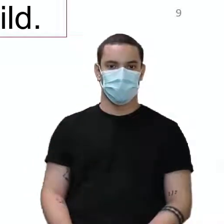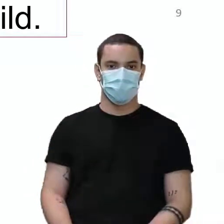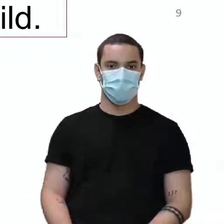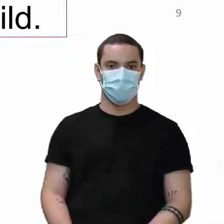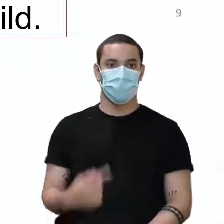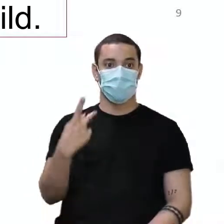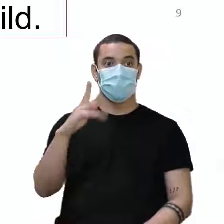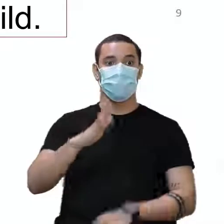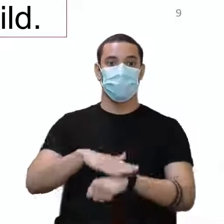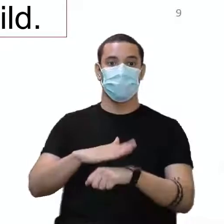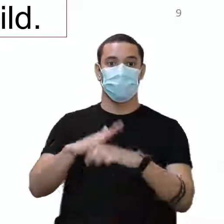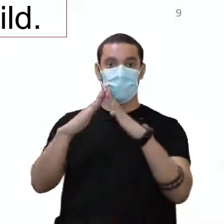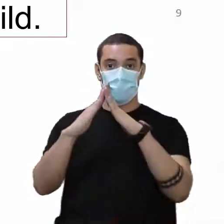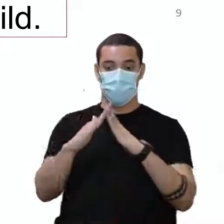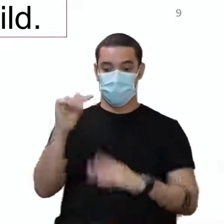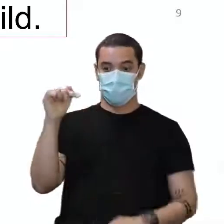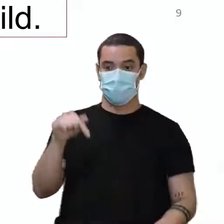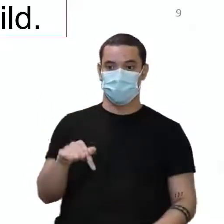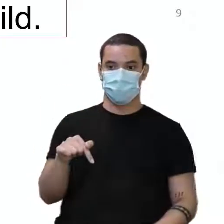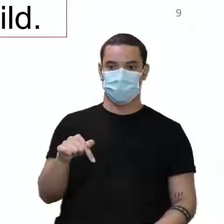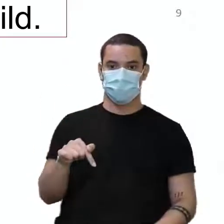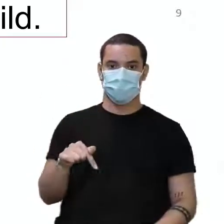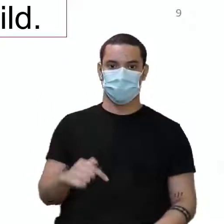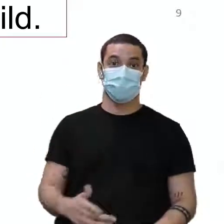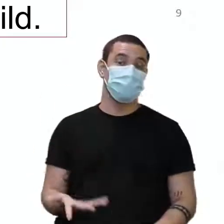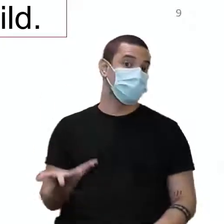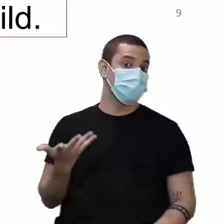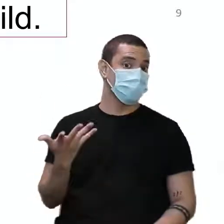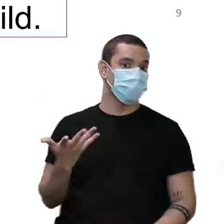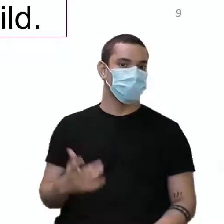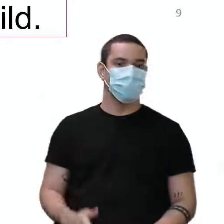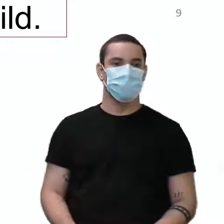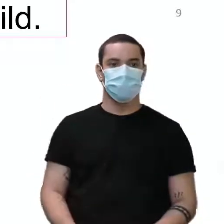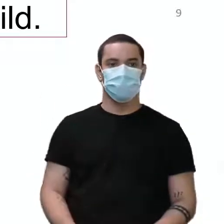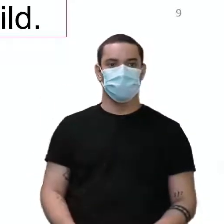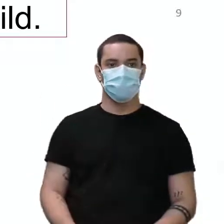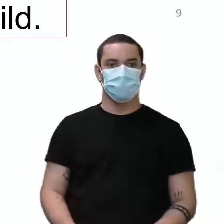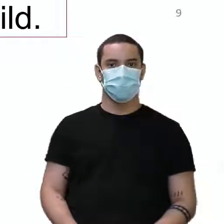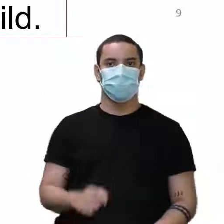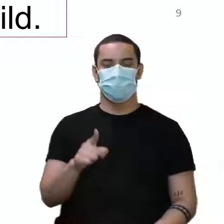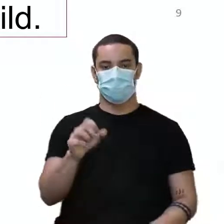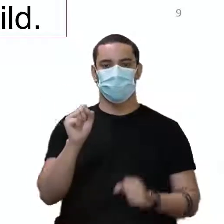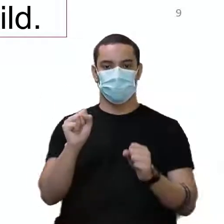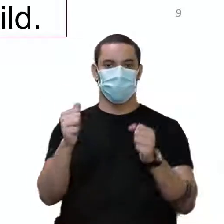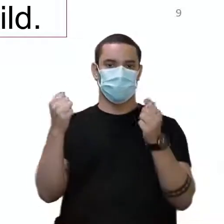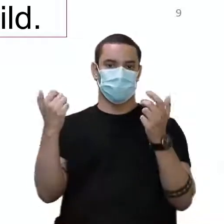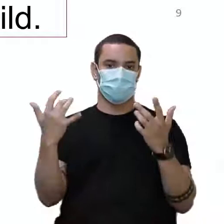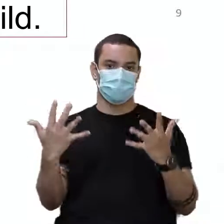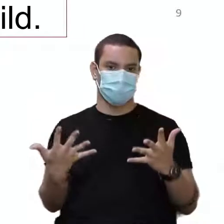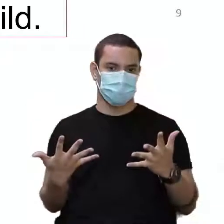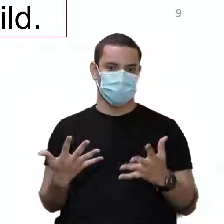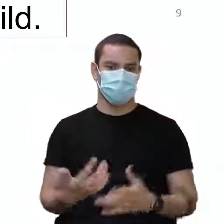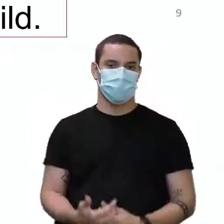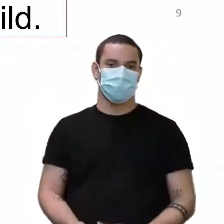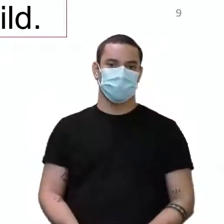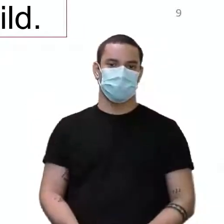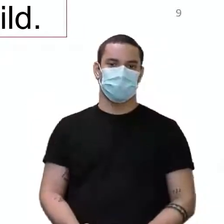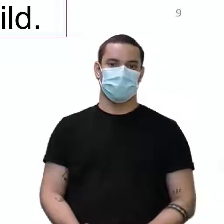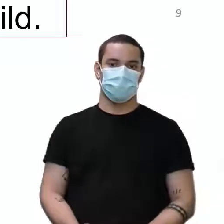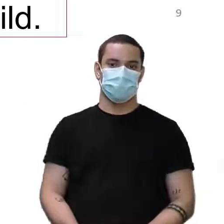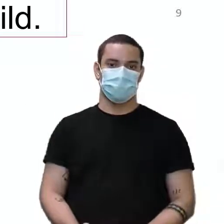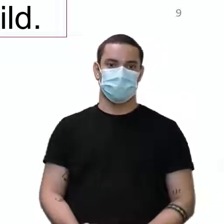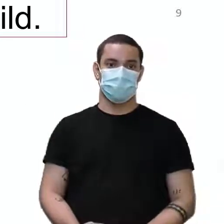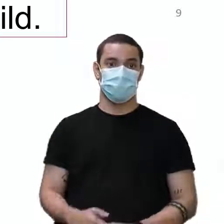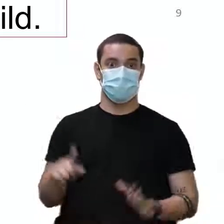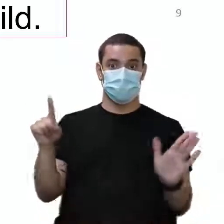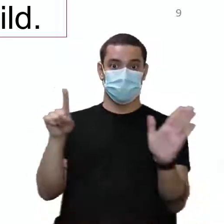Há quanto tempo você mora aqui? E aí? Aí você pode dizer we, porque a pergunta é